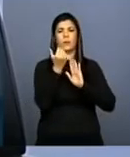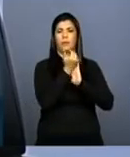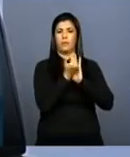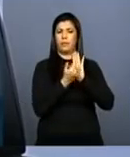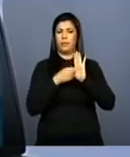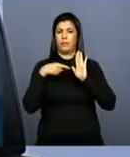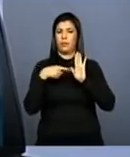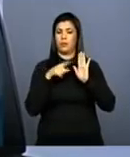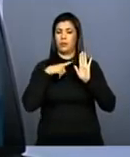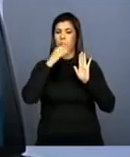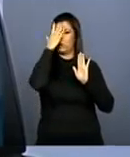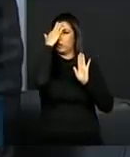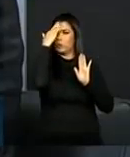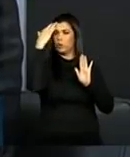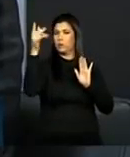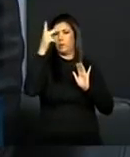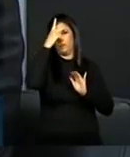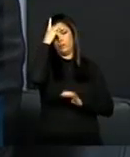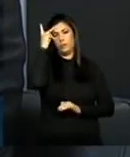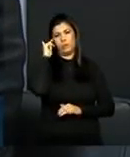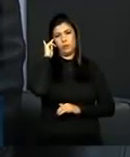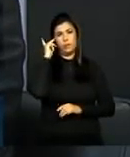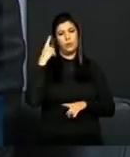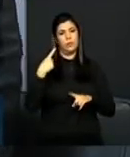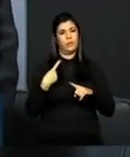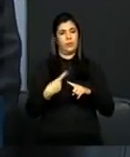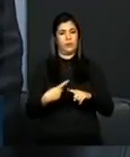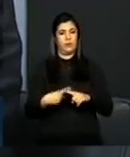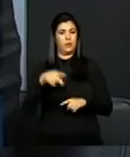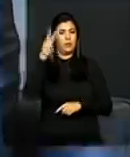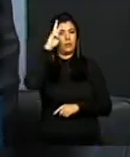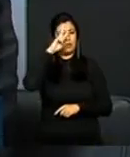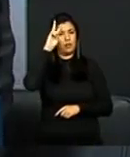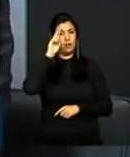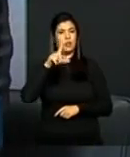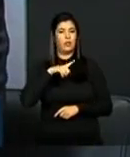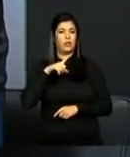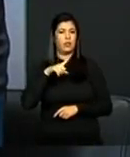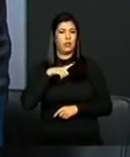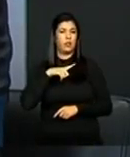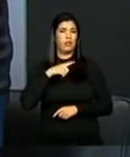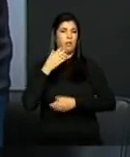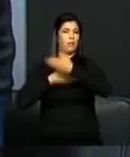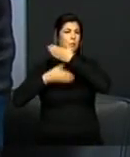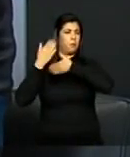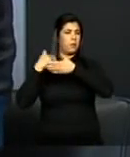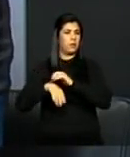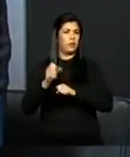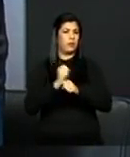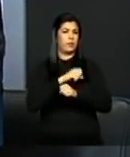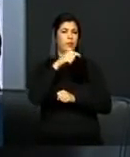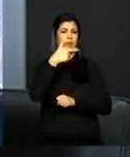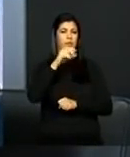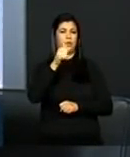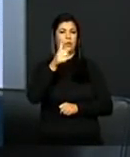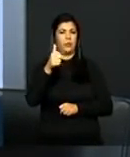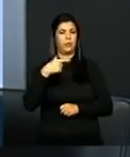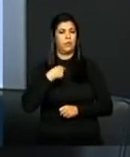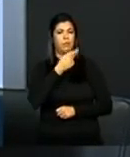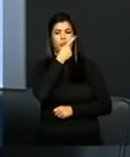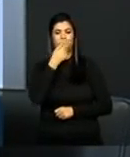trabalha com o sonho das pessoas. Porque eu me lembro, eu tive a oportunidade lá em 2011 de visitar algumas